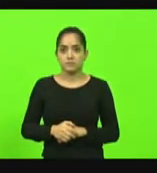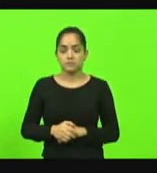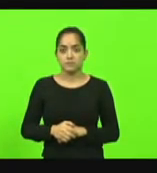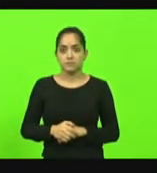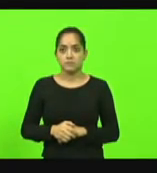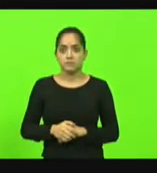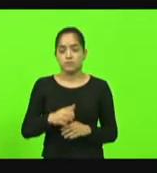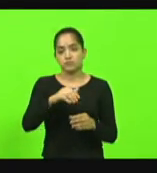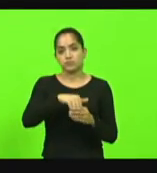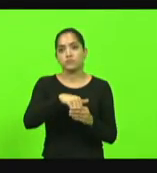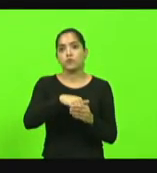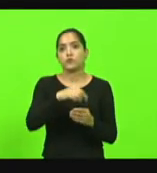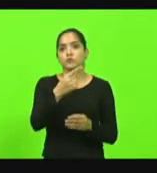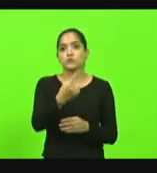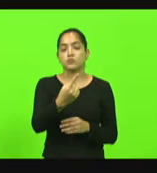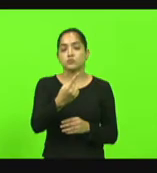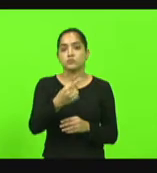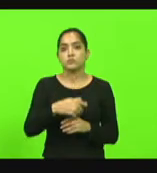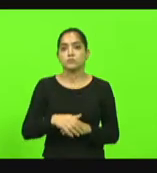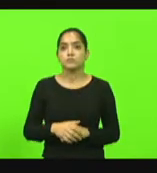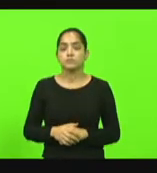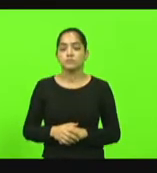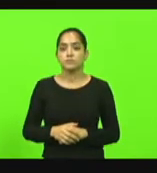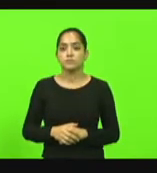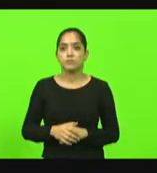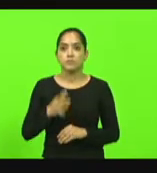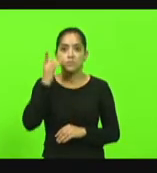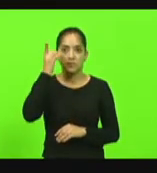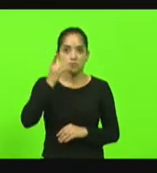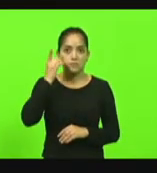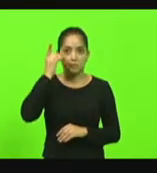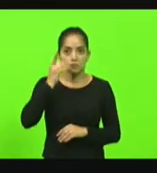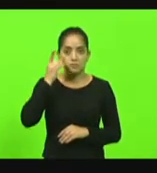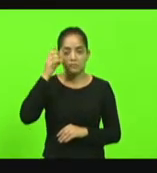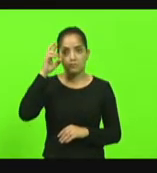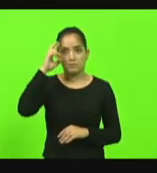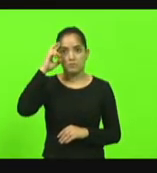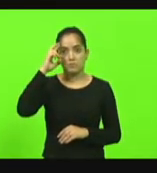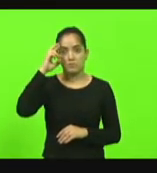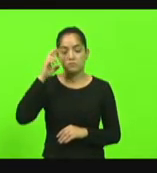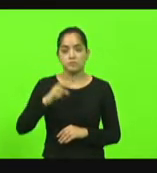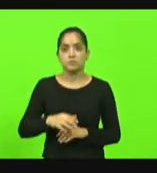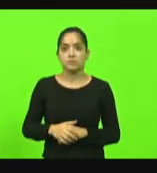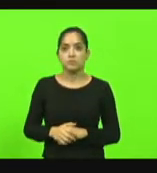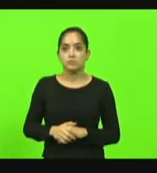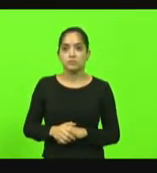Voto 1, senhor presidente, com o líder. Como vota deputado Ricardo Alba?